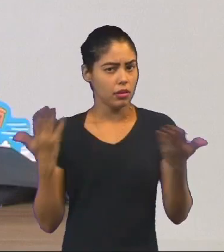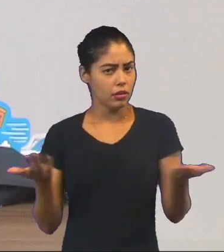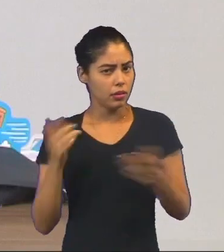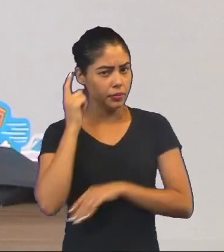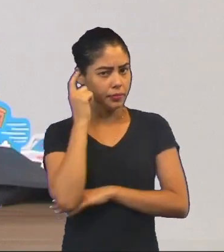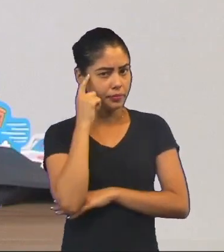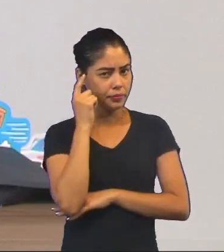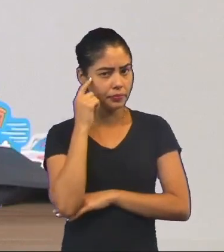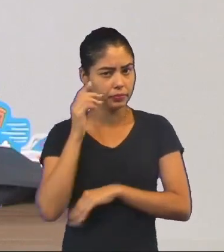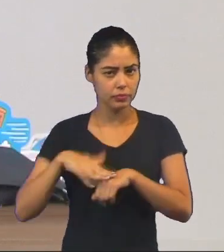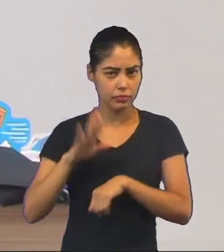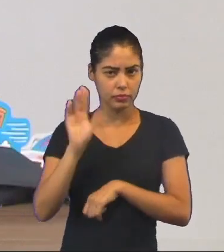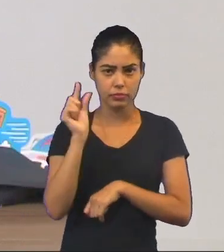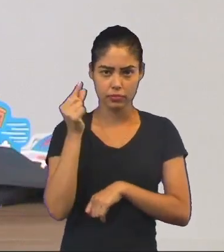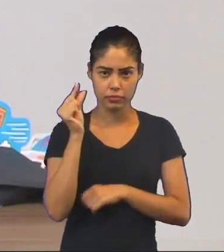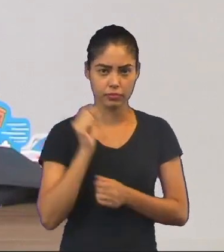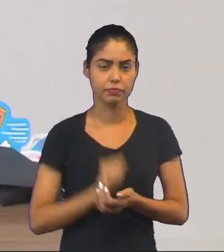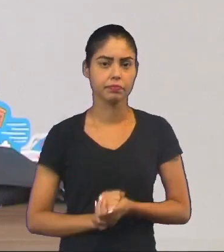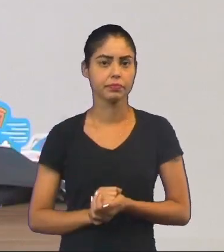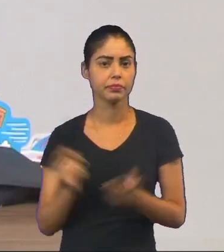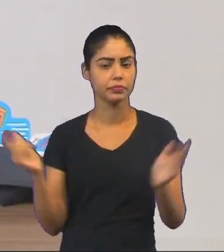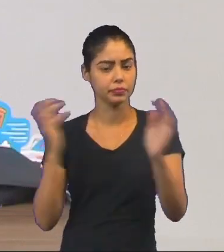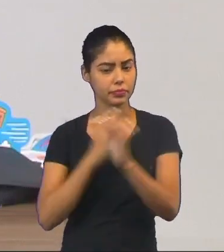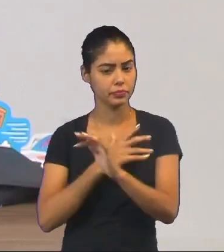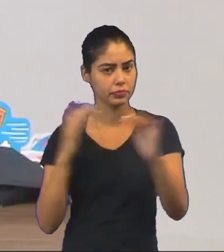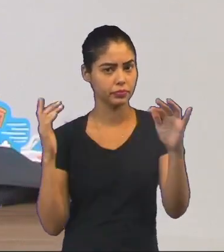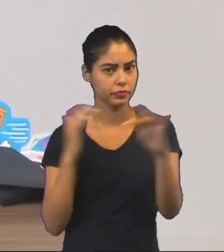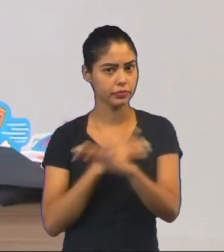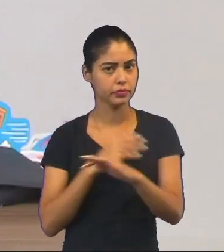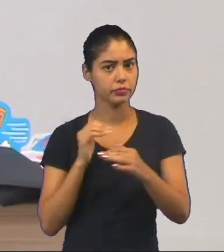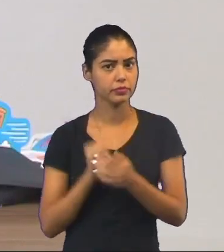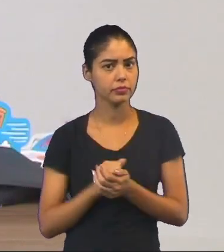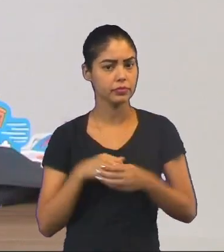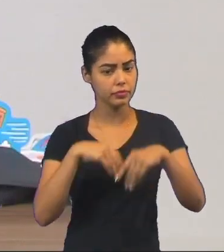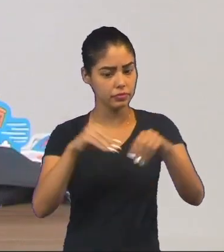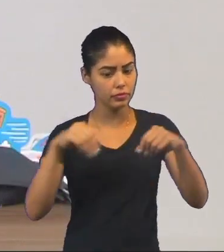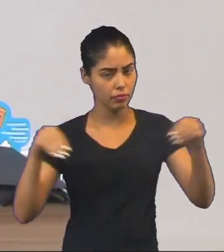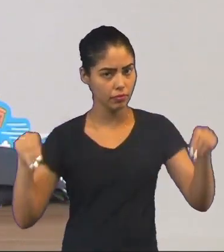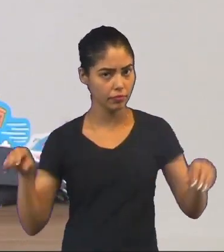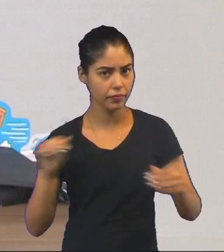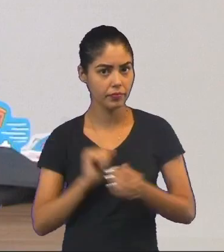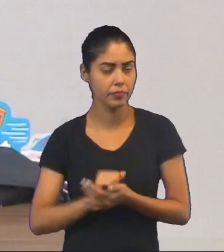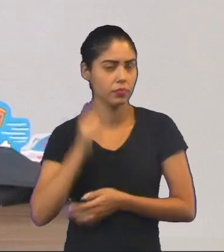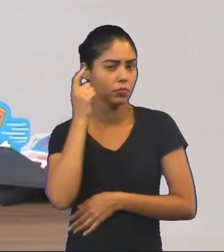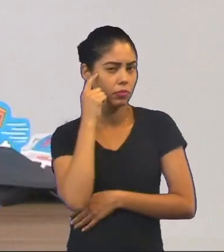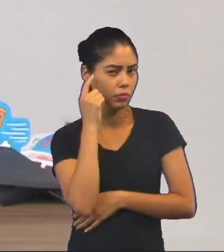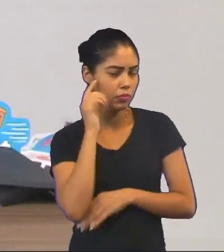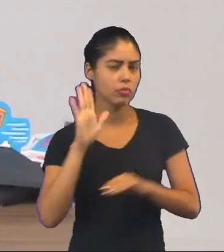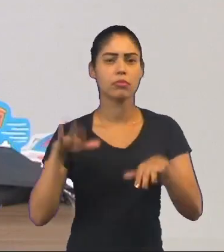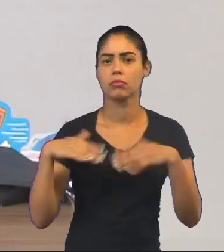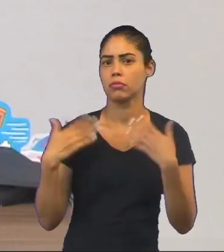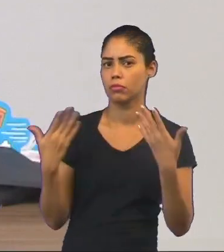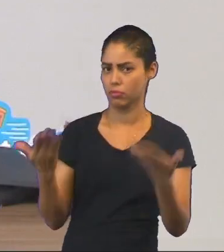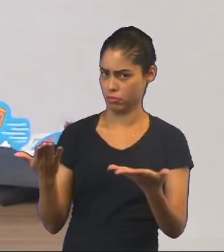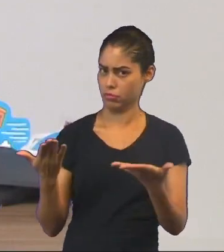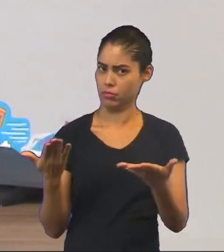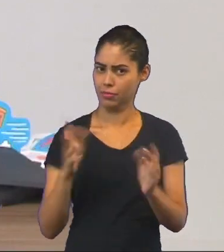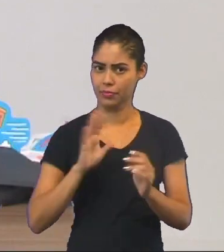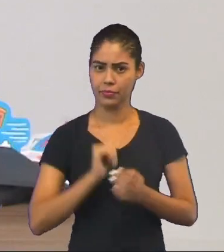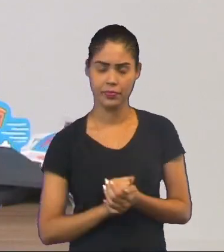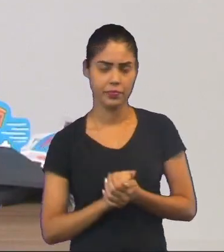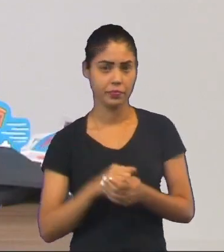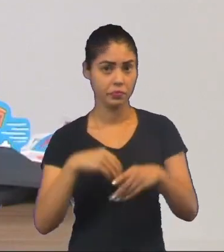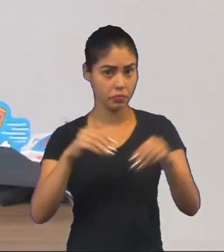vamos pensar mais um pouquinho? Meios de transporte terrestres. Quais são esses meios de